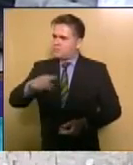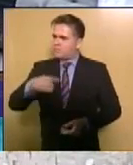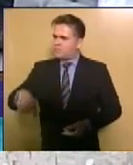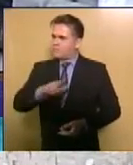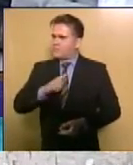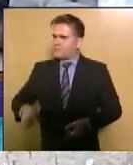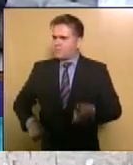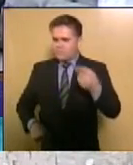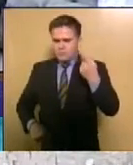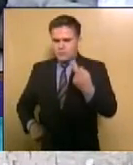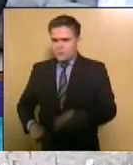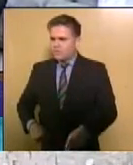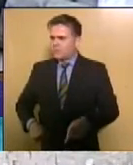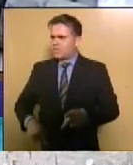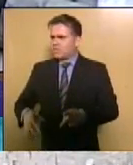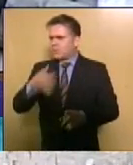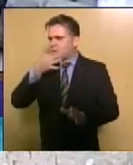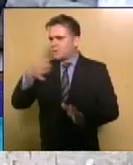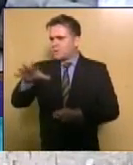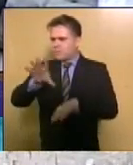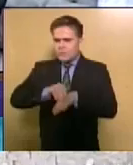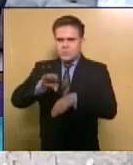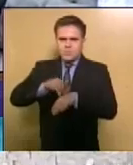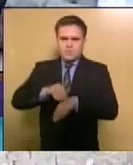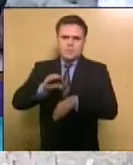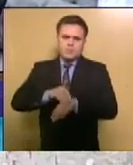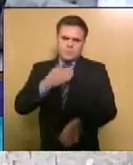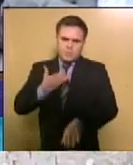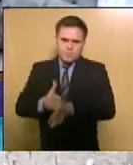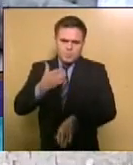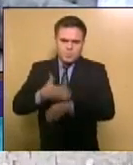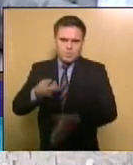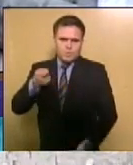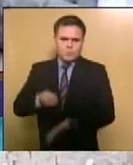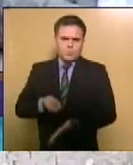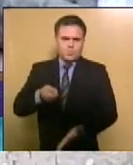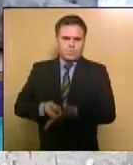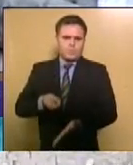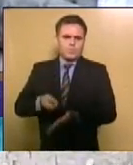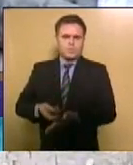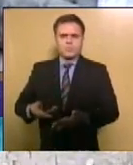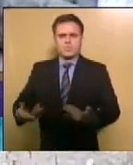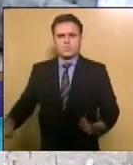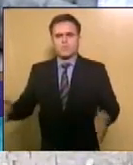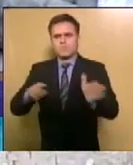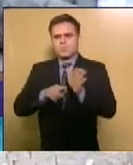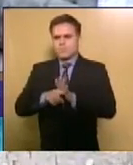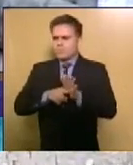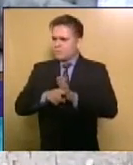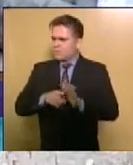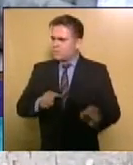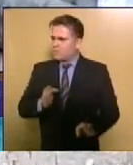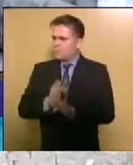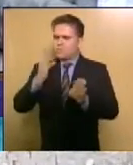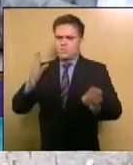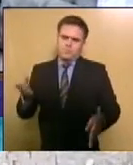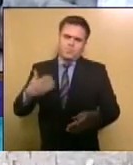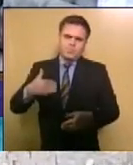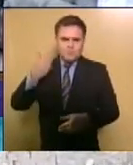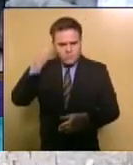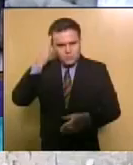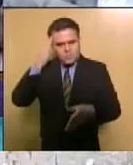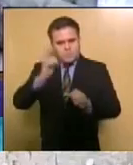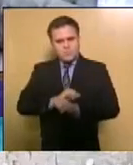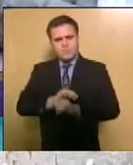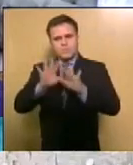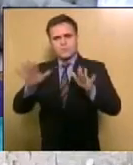assimilem essas sugestões assimilem essas pesquisas e entendam que tem